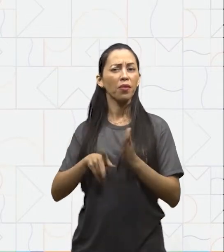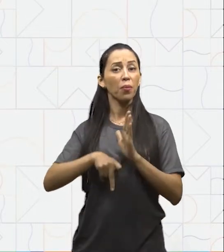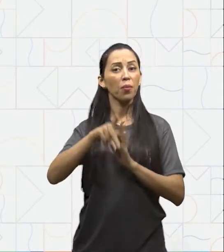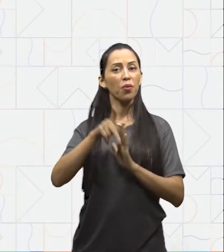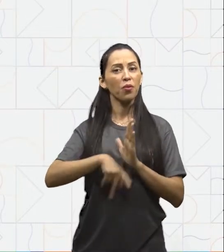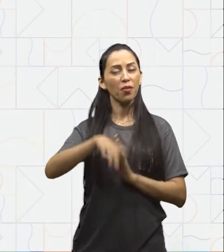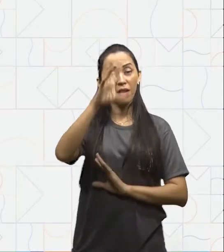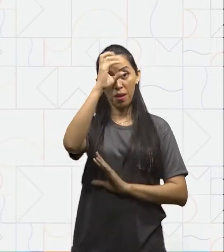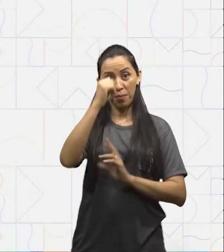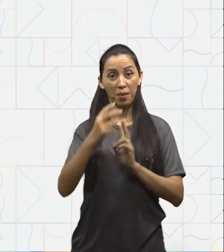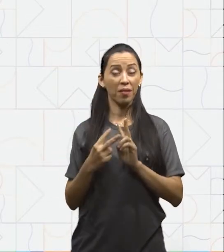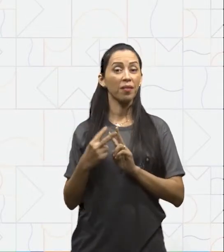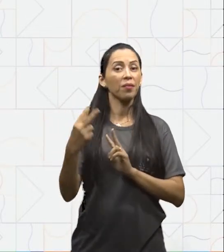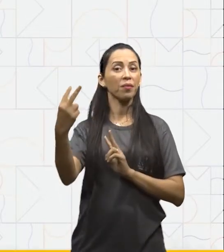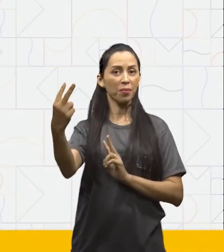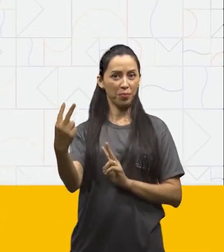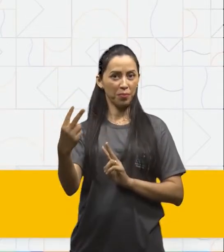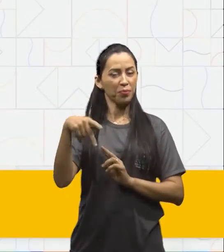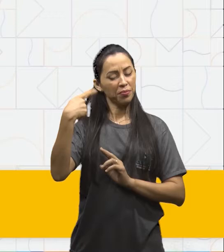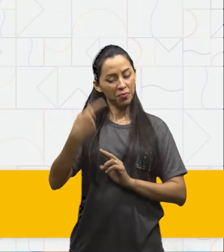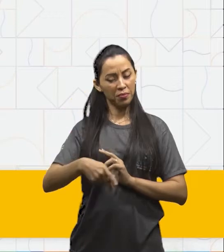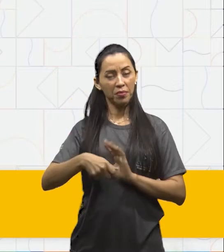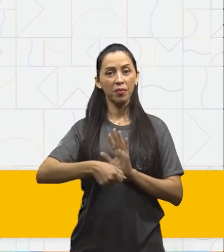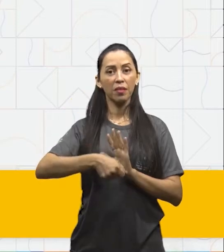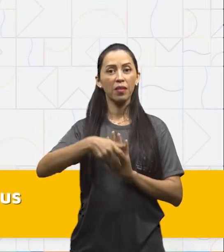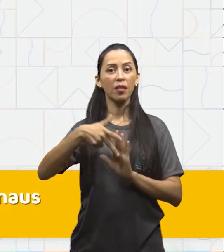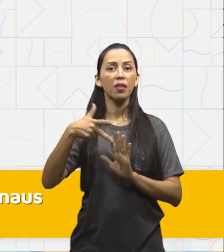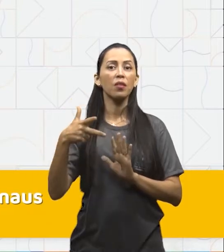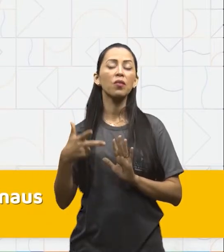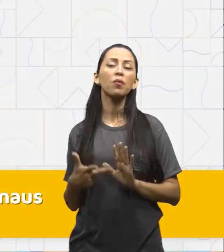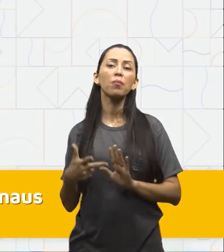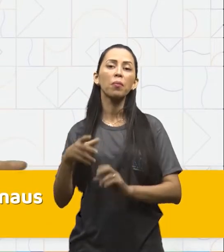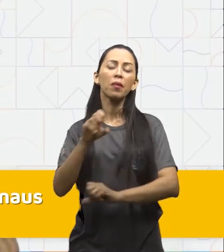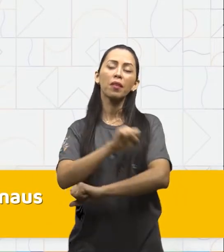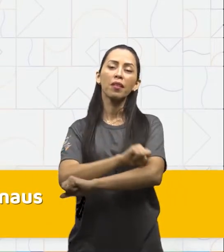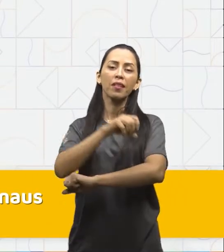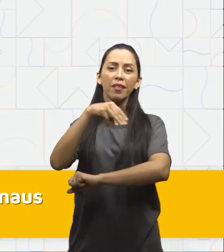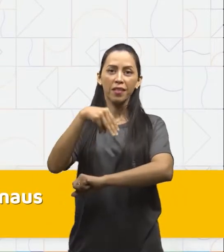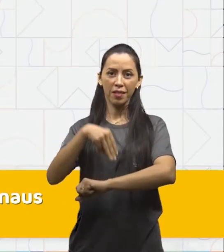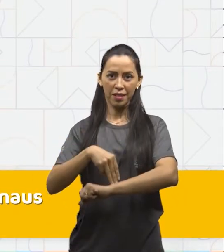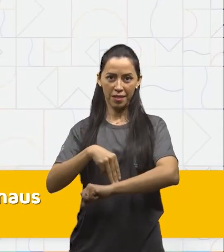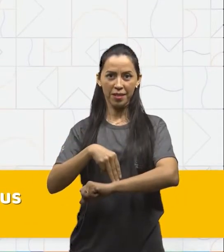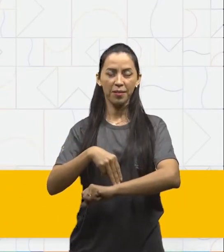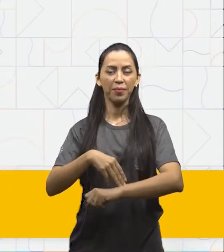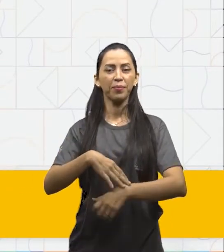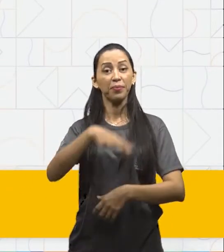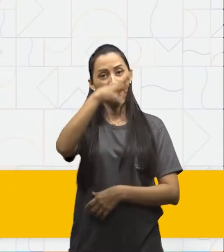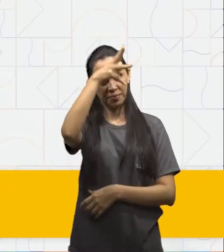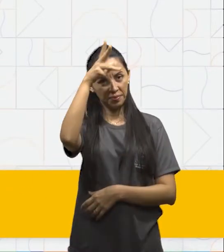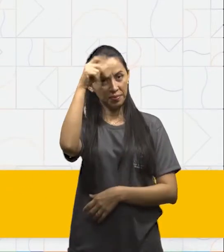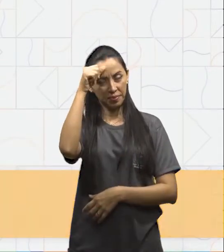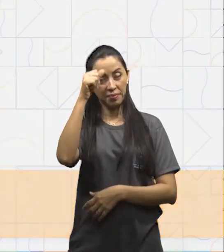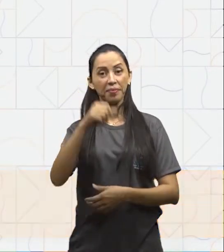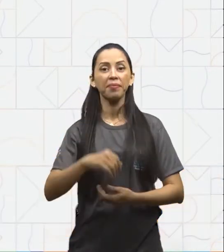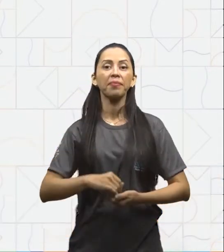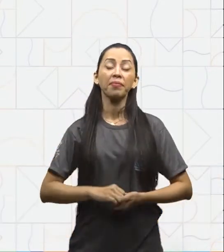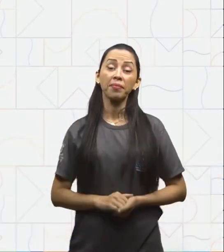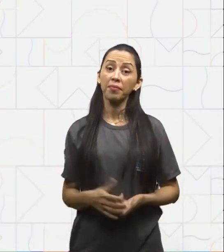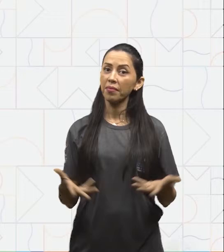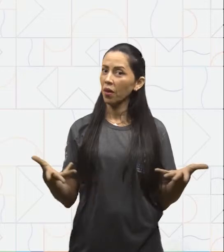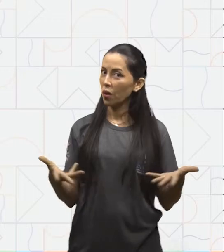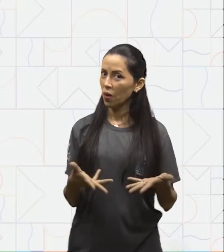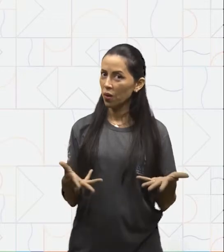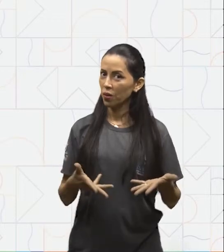Bem-vindo ao projeto Aprender Além da Escola, do Centro de Mídias e Tecnologias Educacionais da CEMED